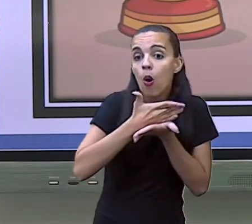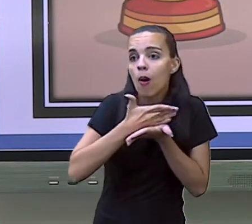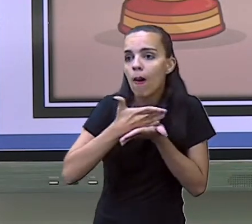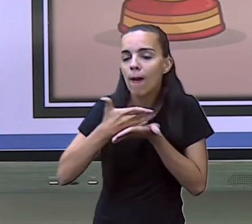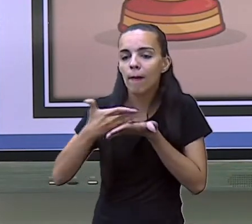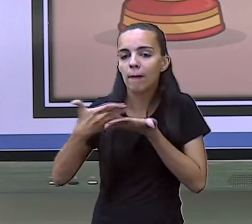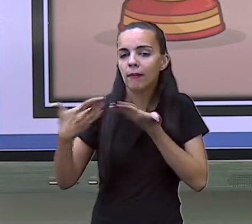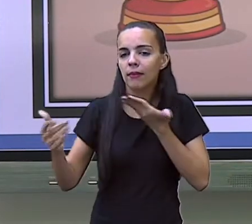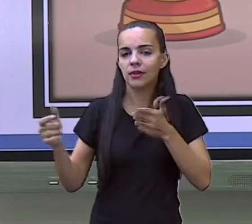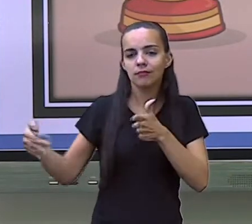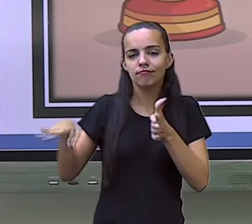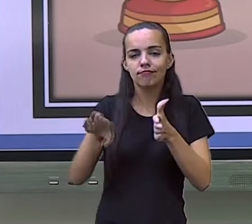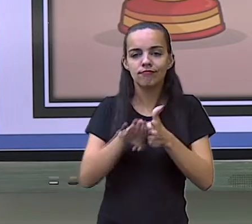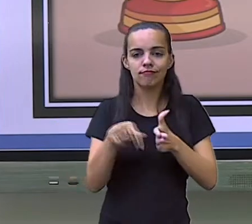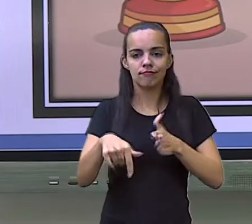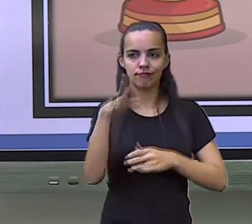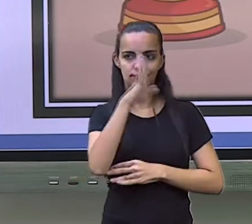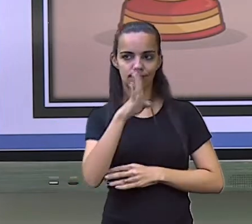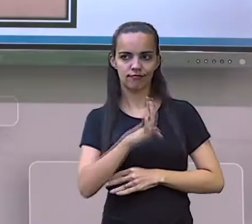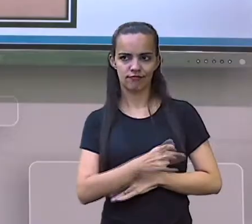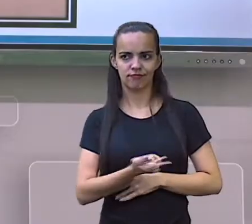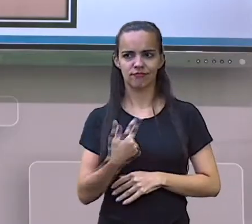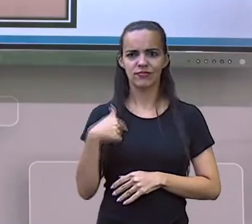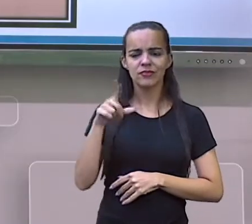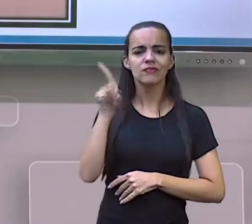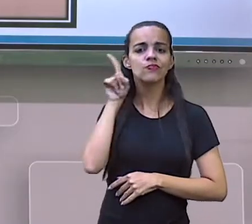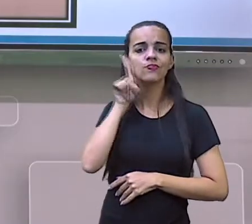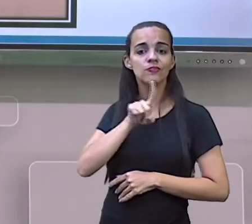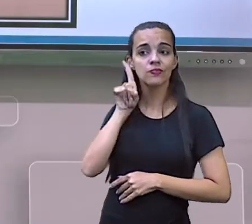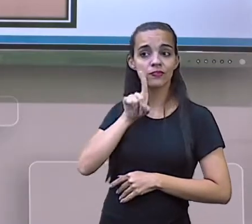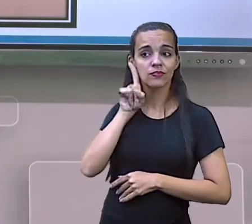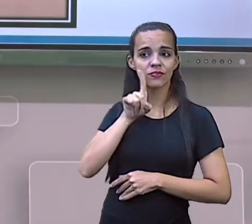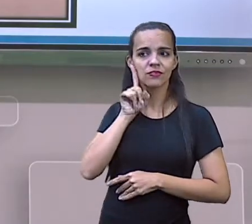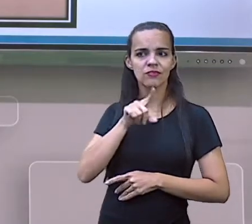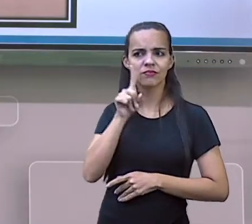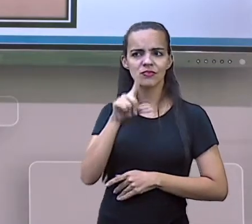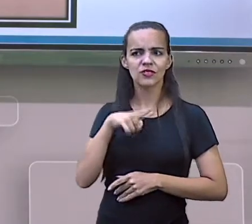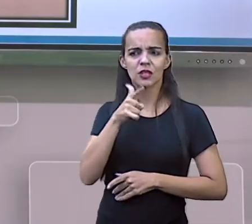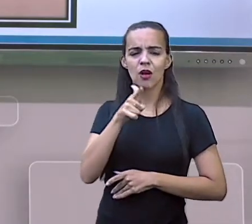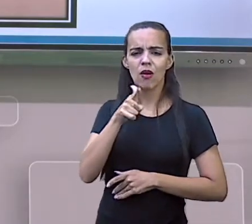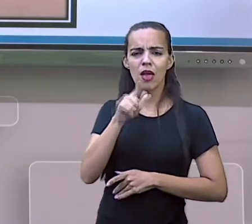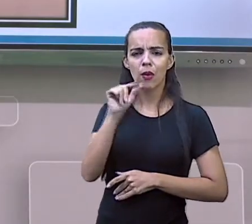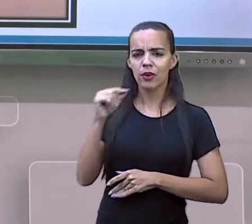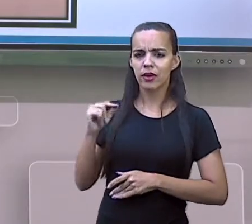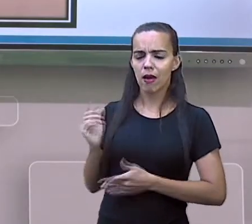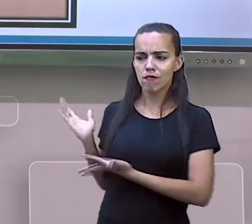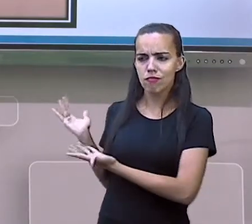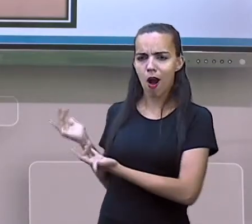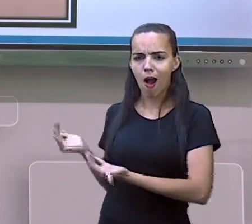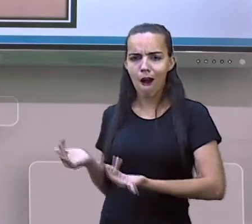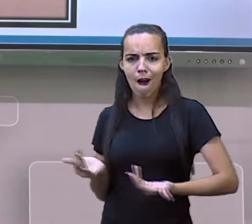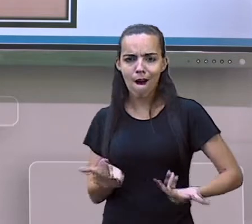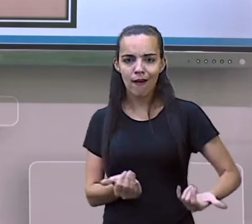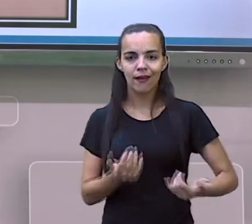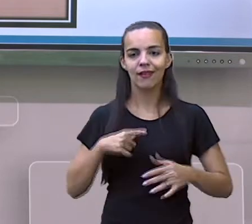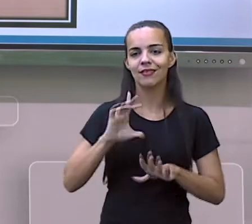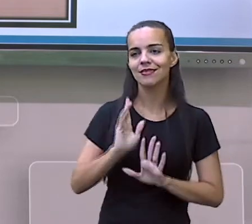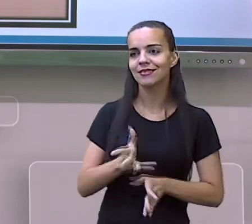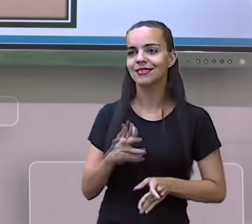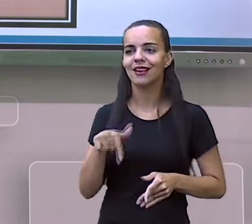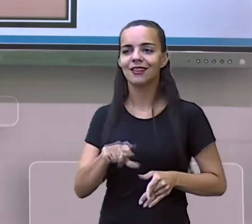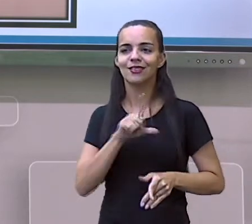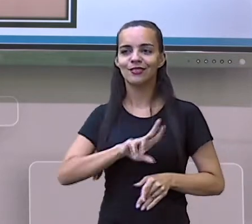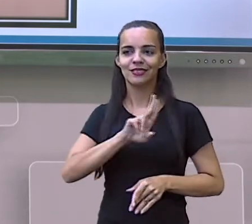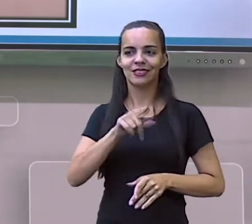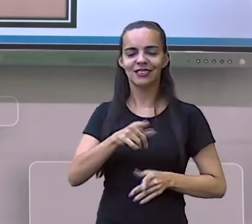a chegar aqui no Brasil. Os Estados Unidos tornam-se um modelo de prosperidade e confiança, uma vez